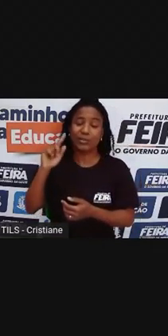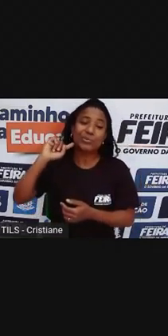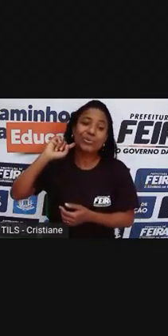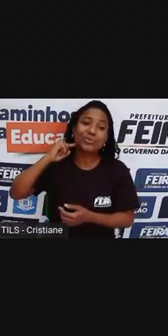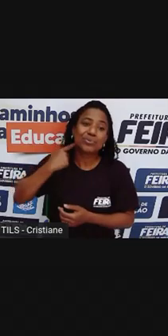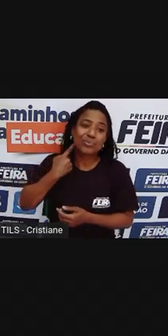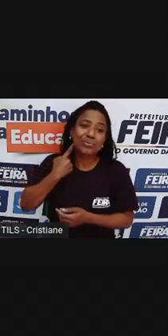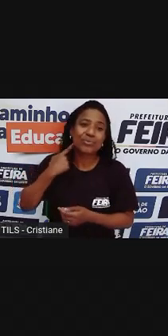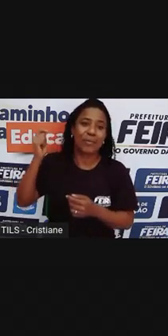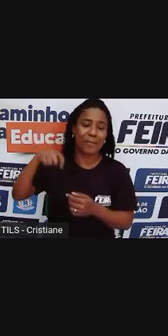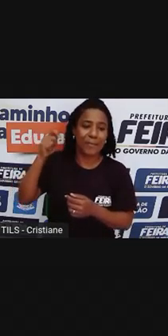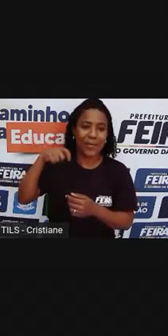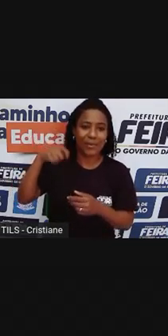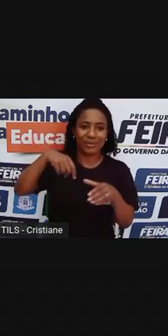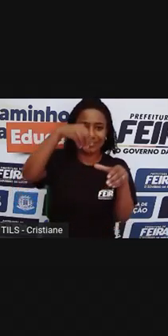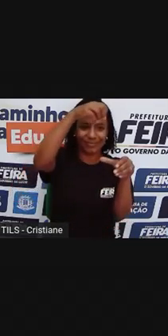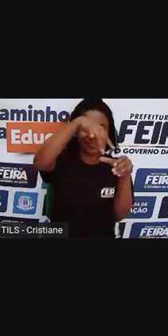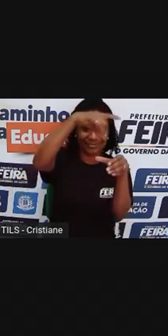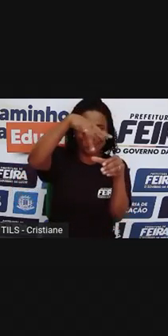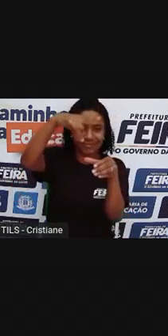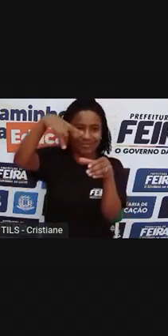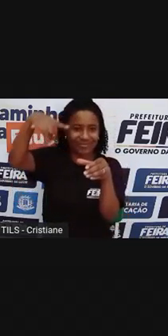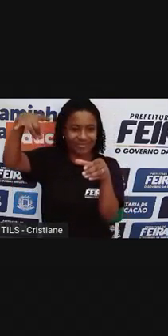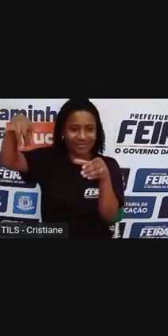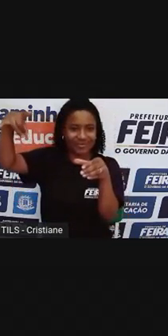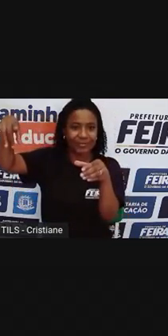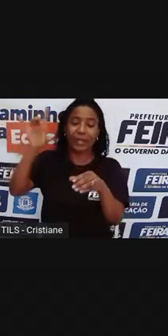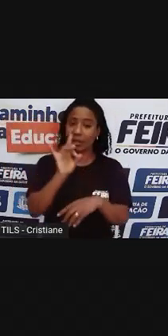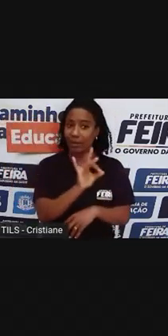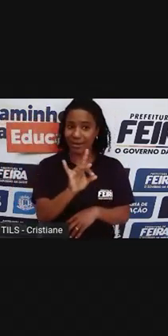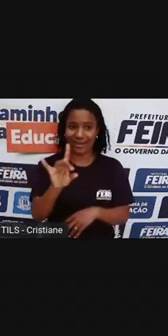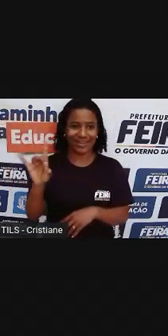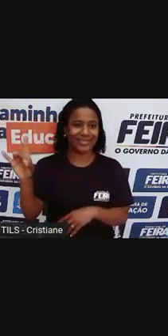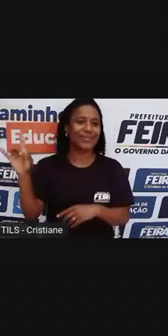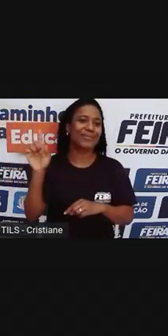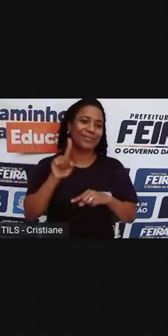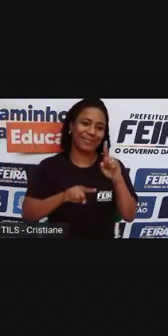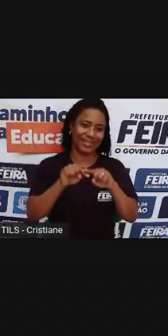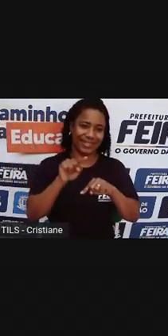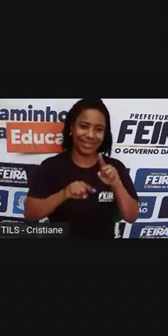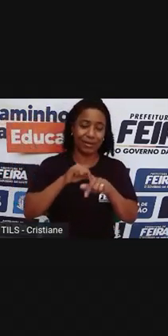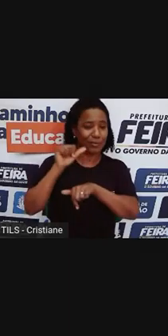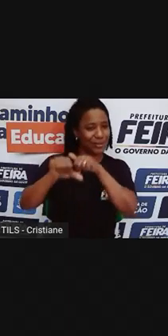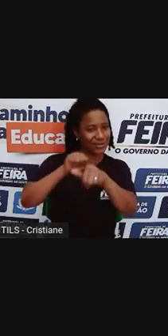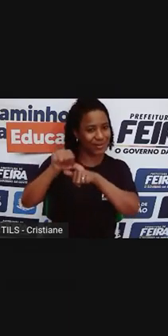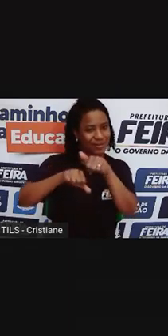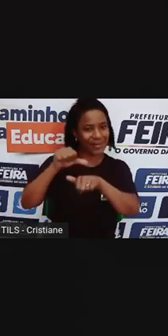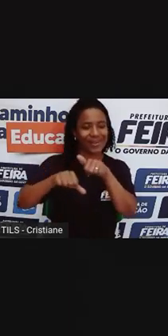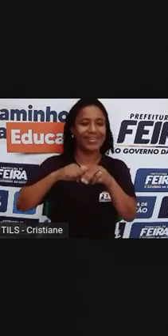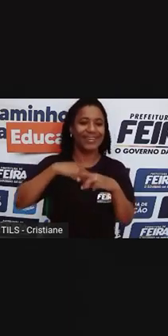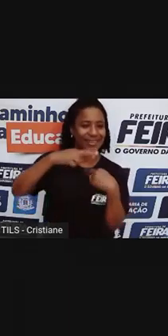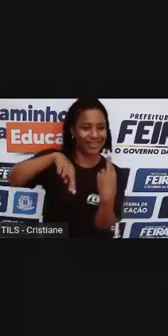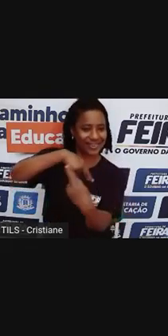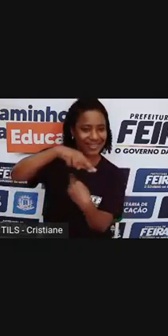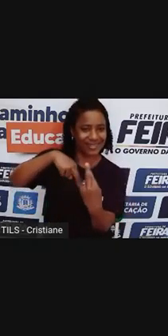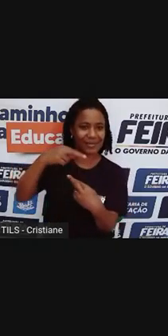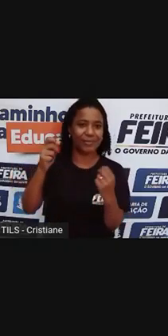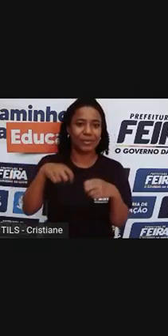então separados segundo o tipo de material para que possam ser reciclados e transformados em novos produtos. Óleo de